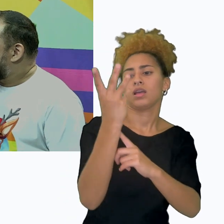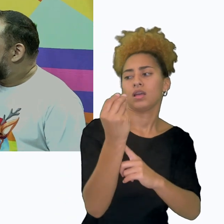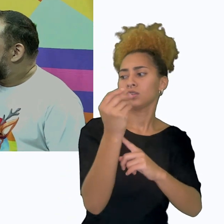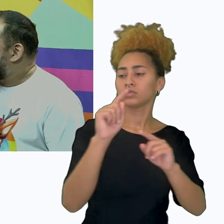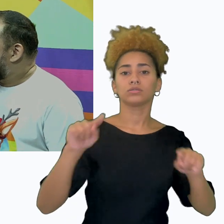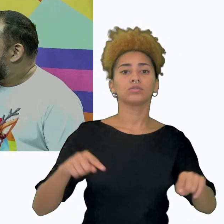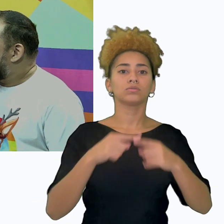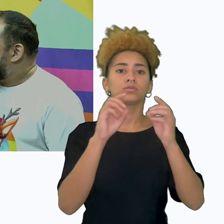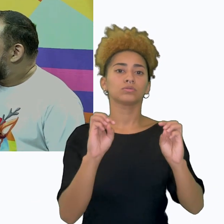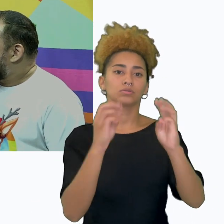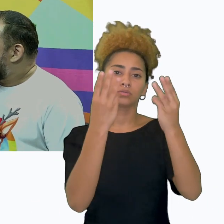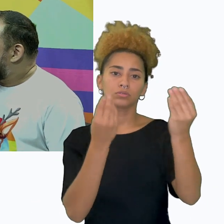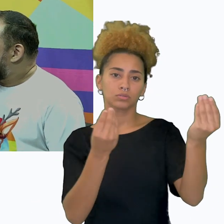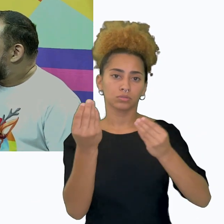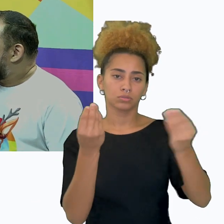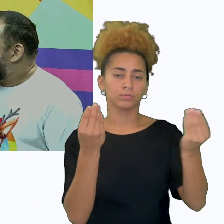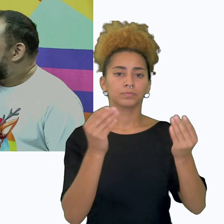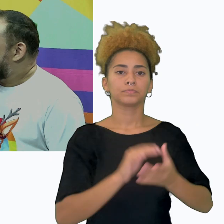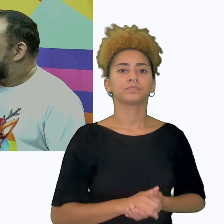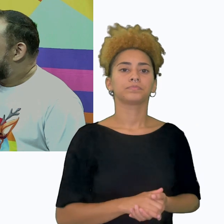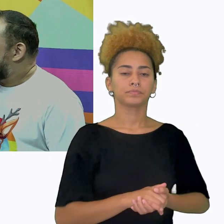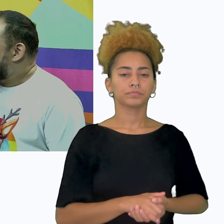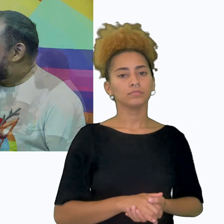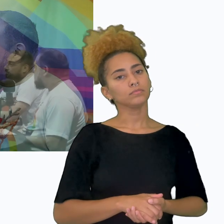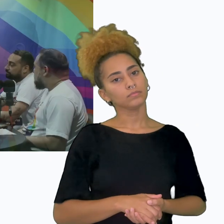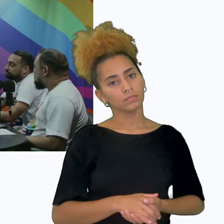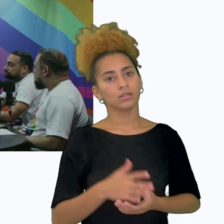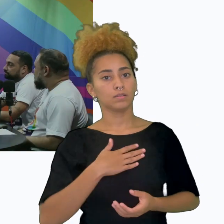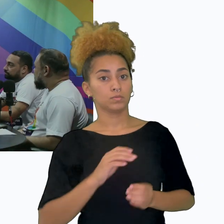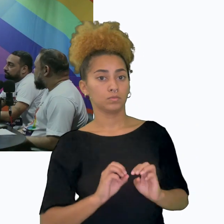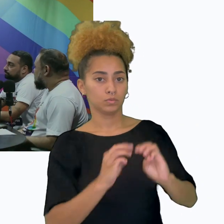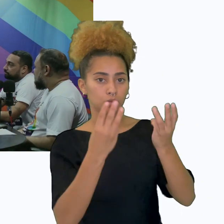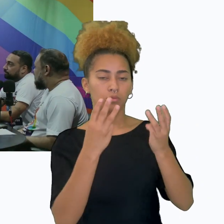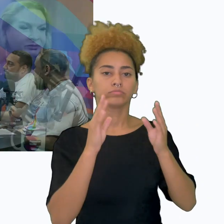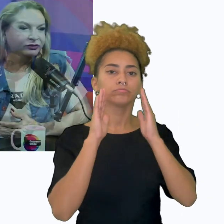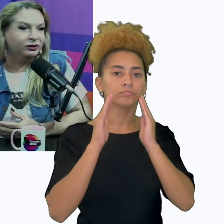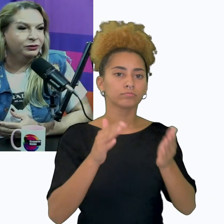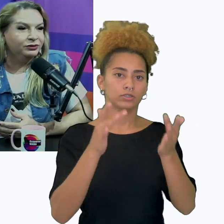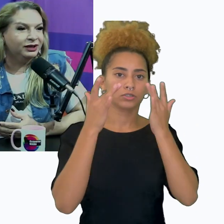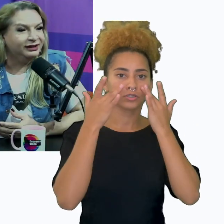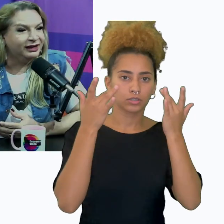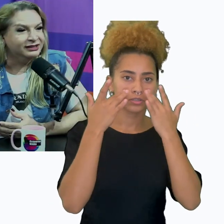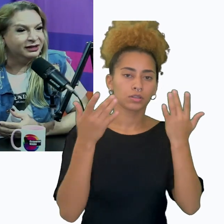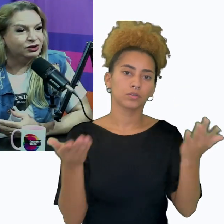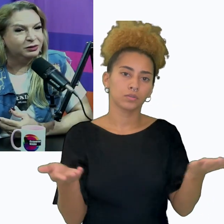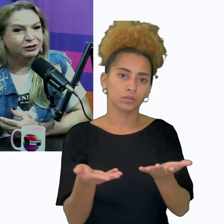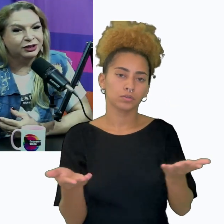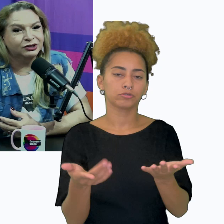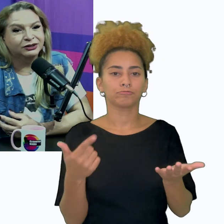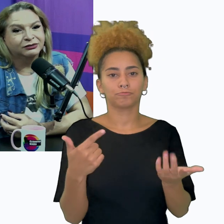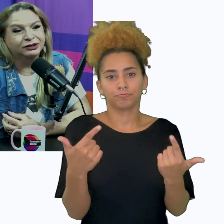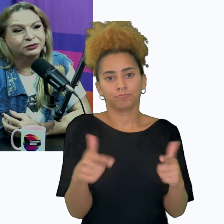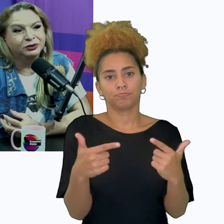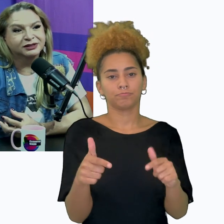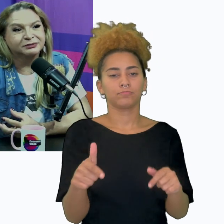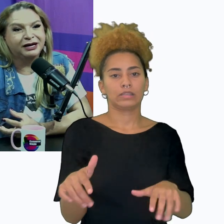sua arte aos seus shows, né, no Transformismo. Os meus shows eles sempre foram muito teatrais, né? Ultimamente é que a gente